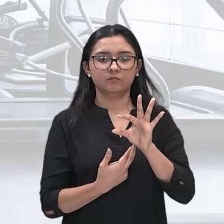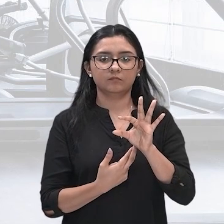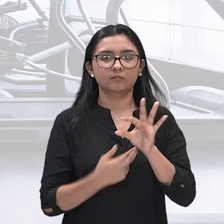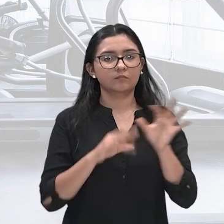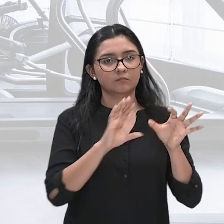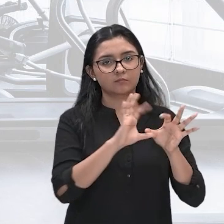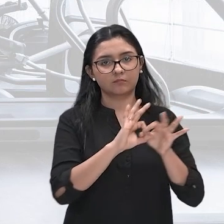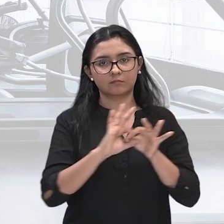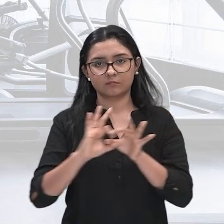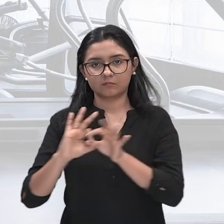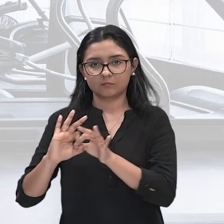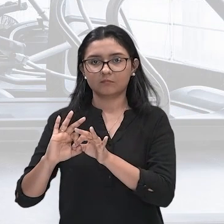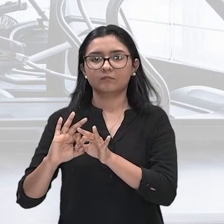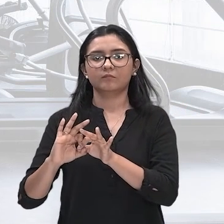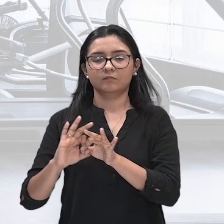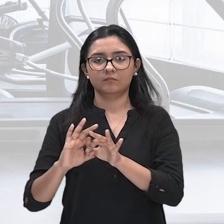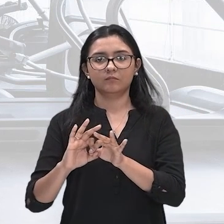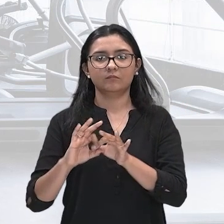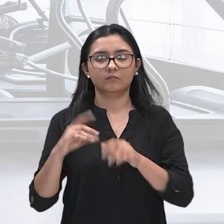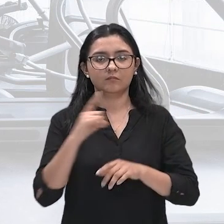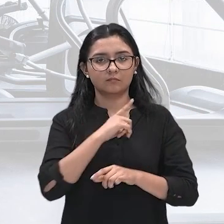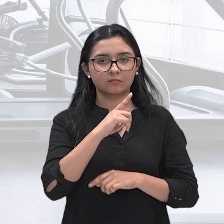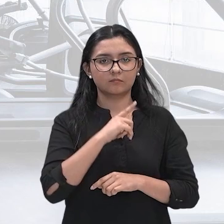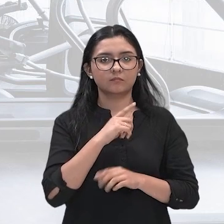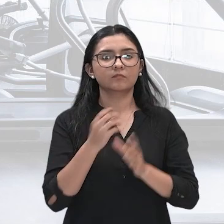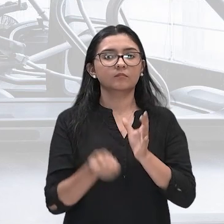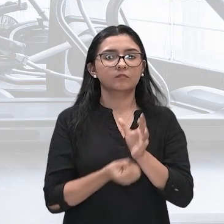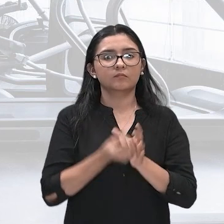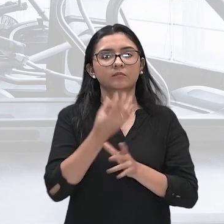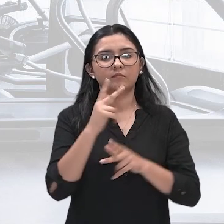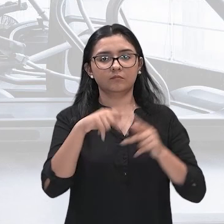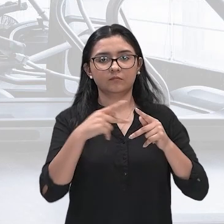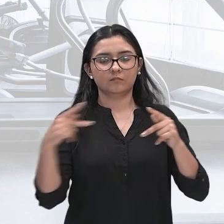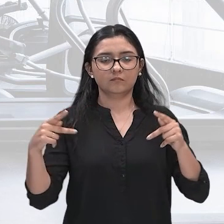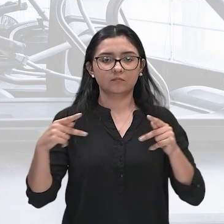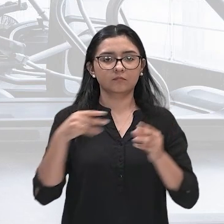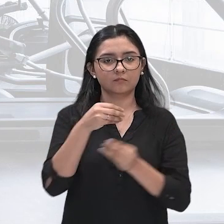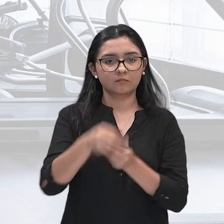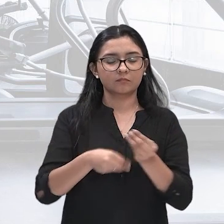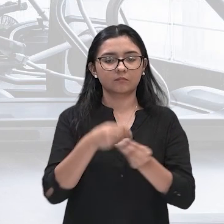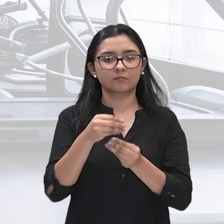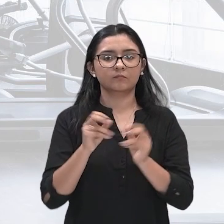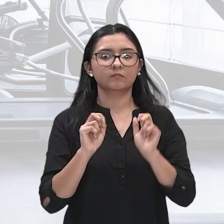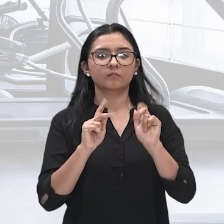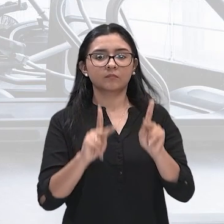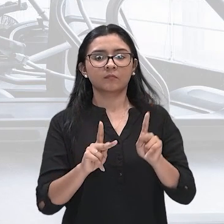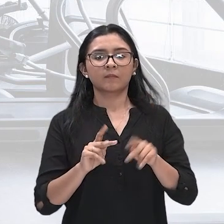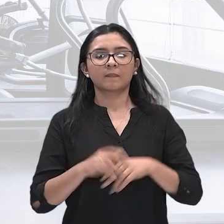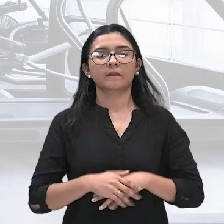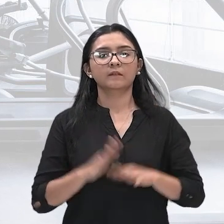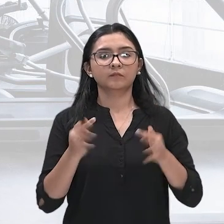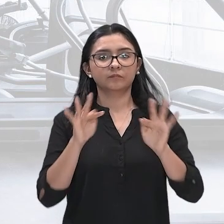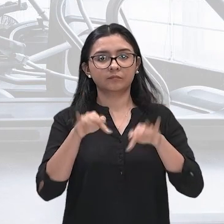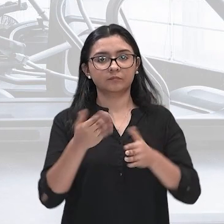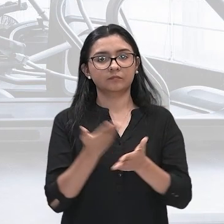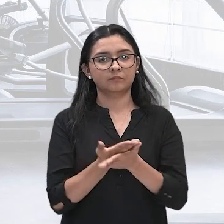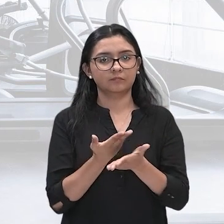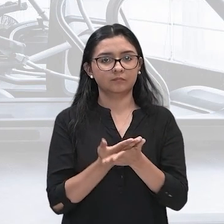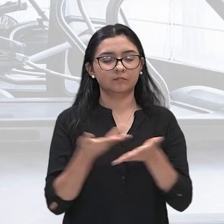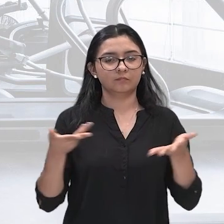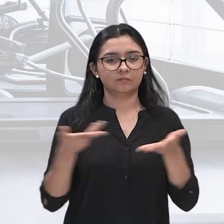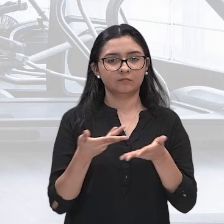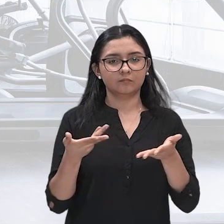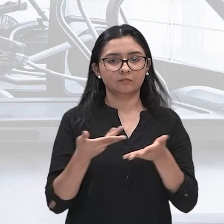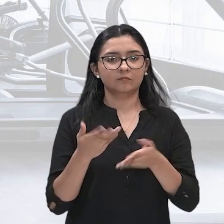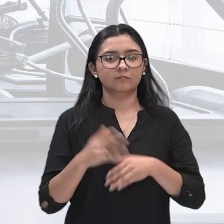ligação peptídica entre os aminoácidos, gerando essas substâncias, tá bom, gente? Então, a gente fica por aqui nessa aula